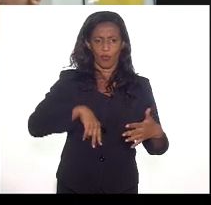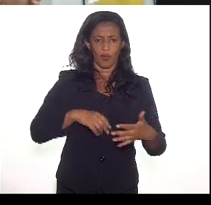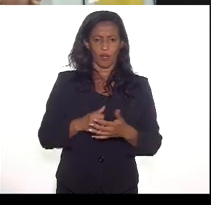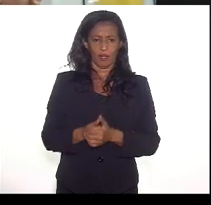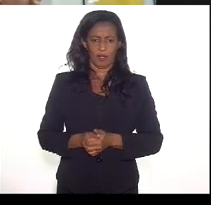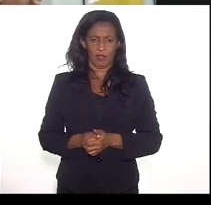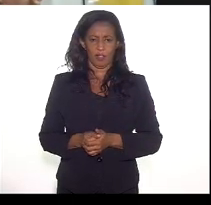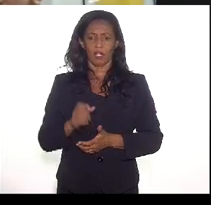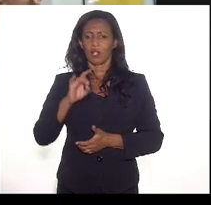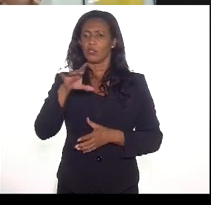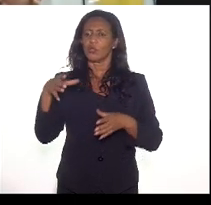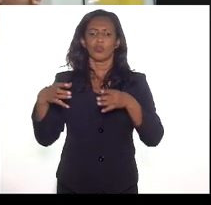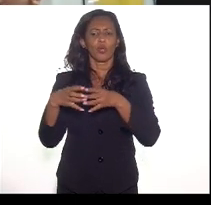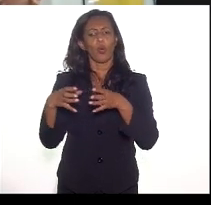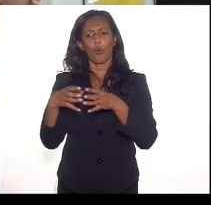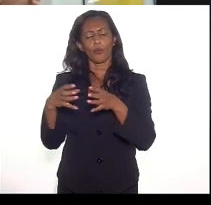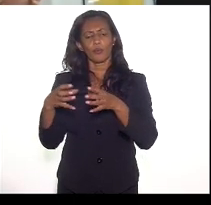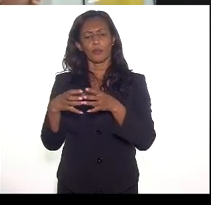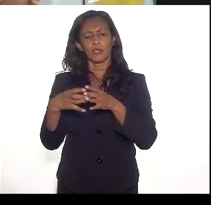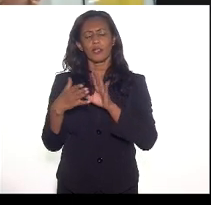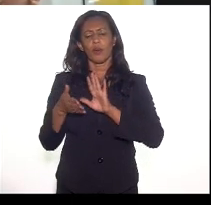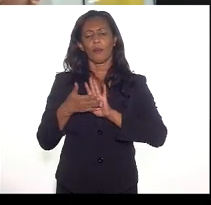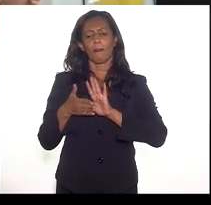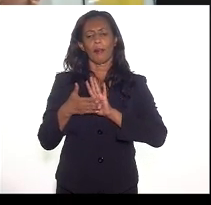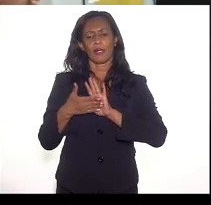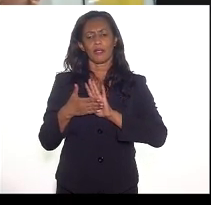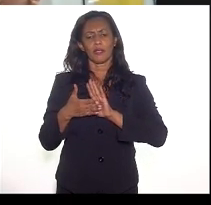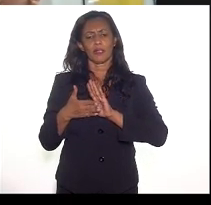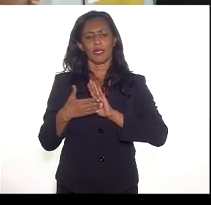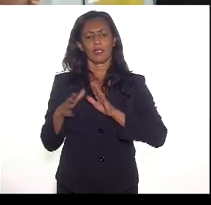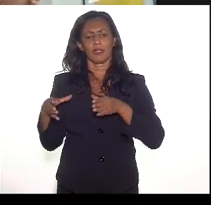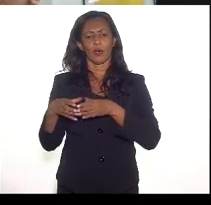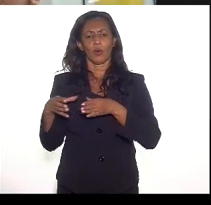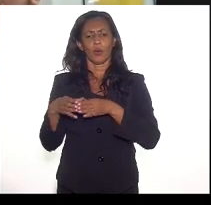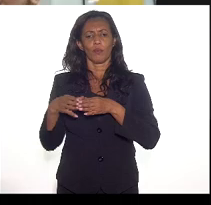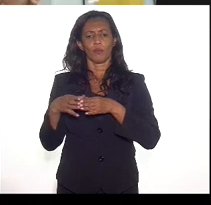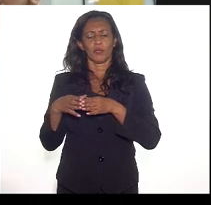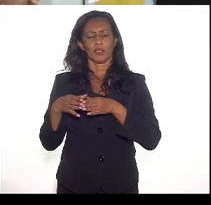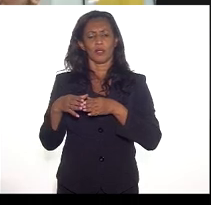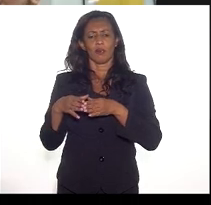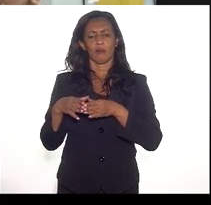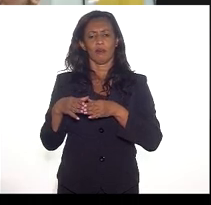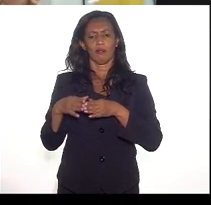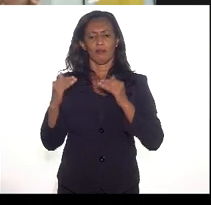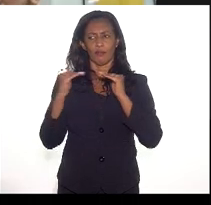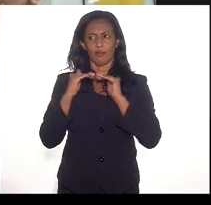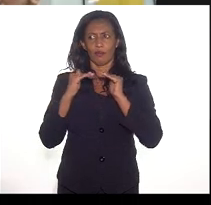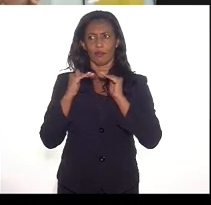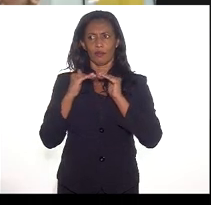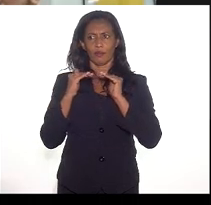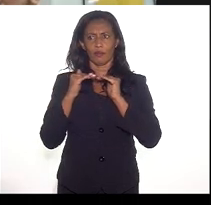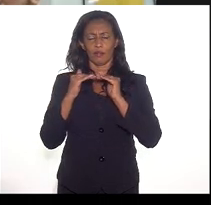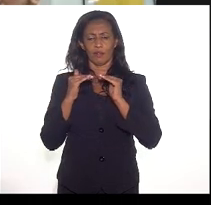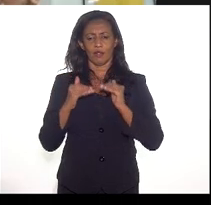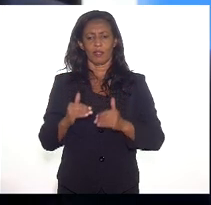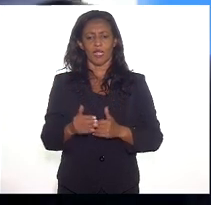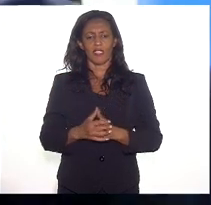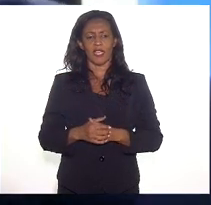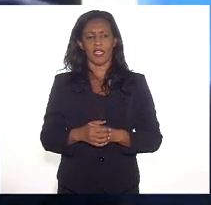Só a comissão de Vossa Excelência, o parecer da comissão da Constituição foi favorável, né? Foi pela juridicidade. Foi